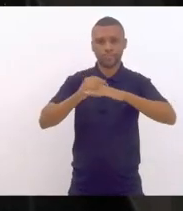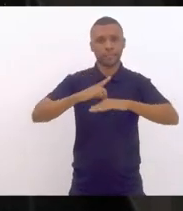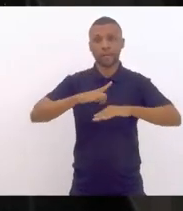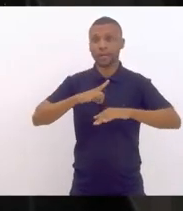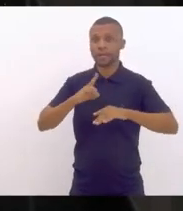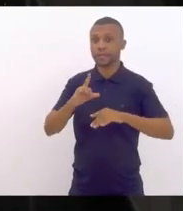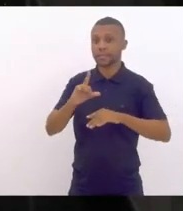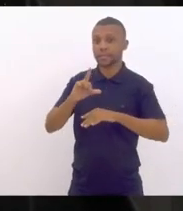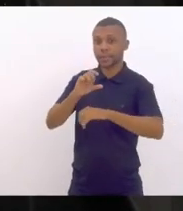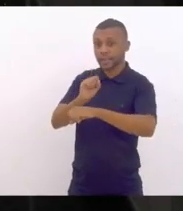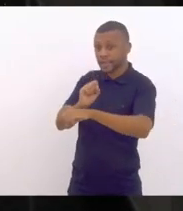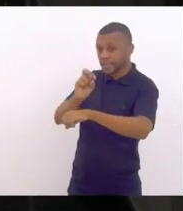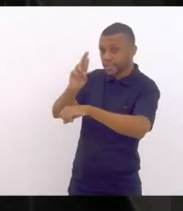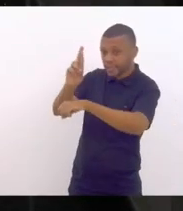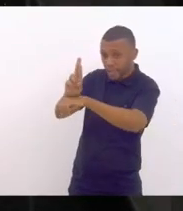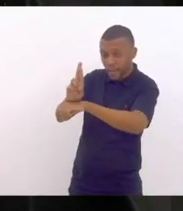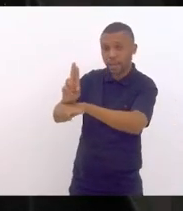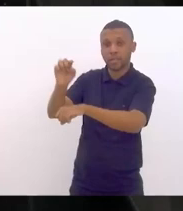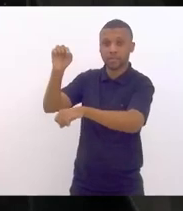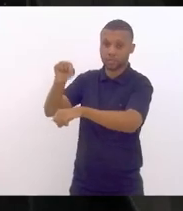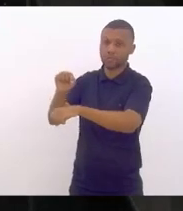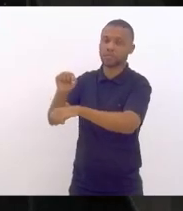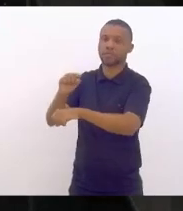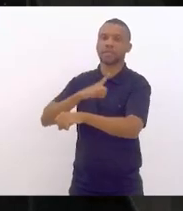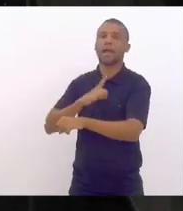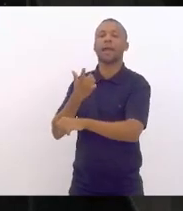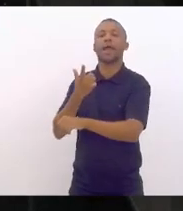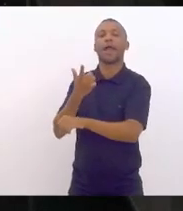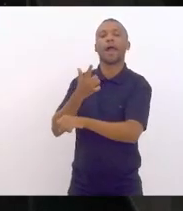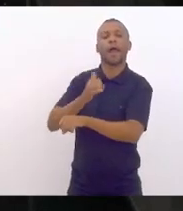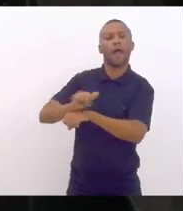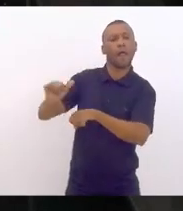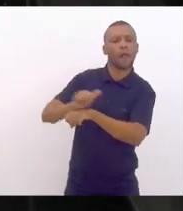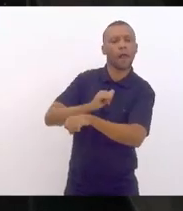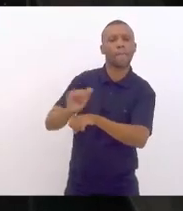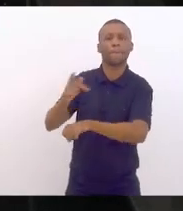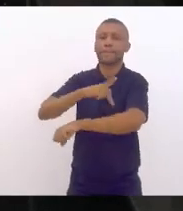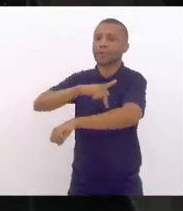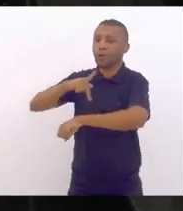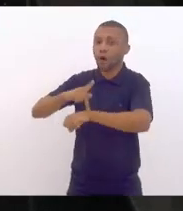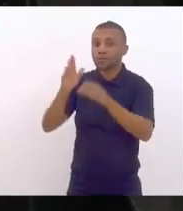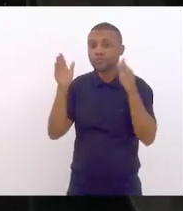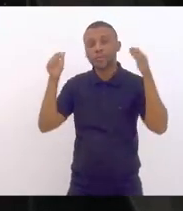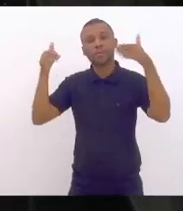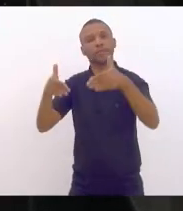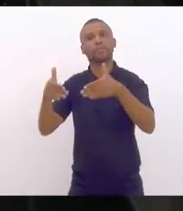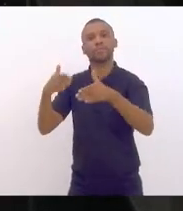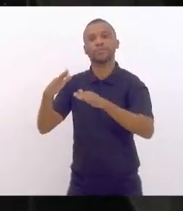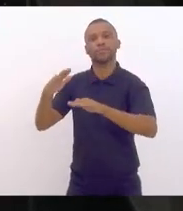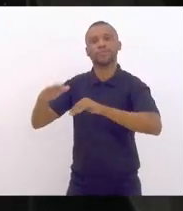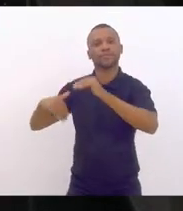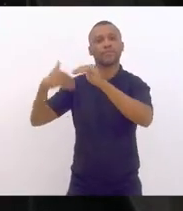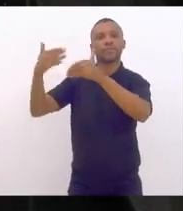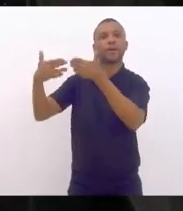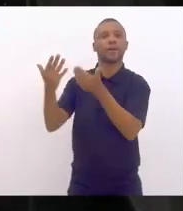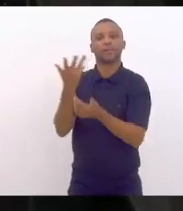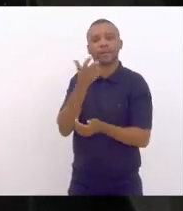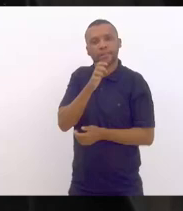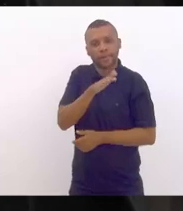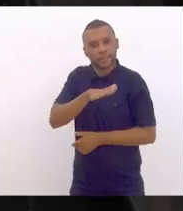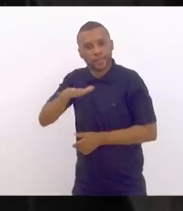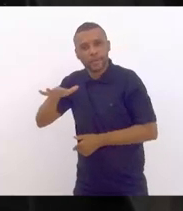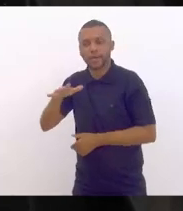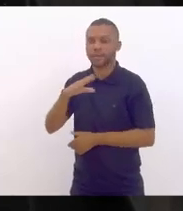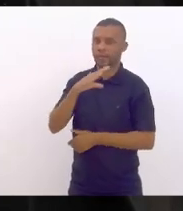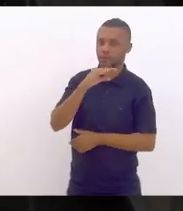salas multifuncionais que tem equipamentos pedagógicos específicos para o trabalho de desenvolvimento da Criança e do Adolescente